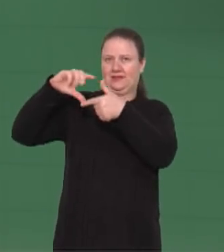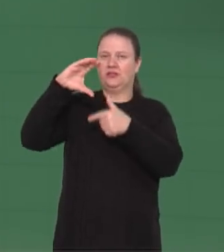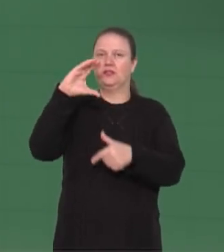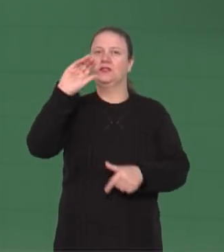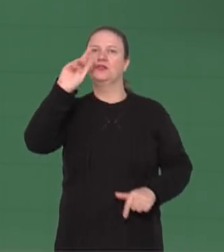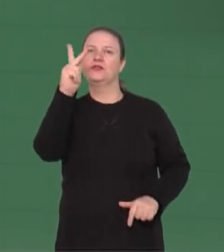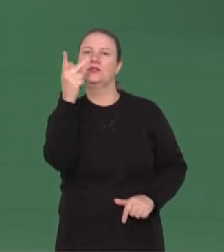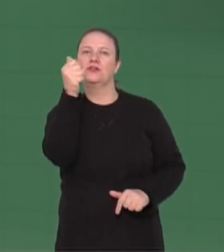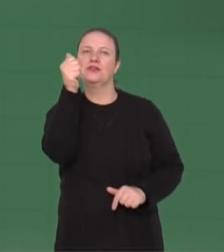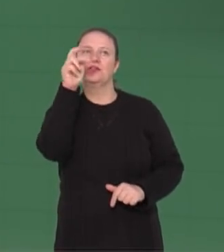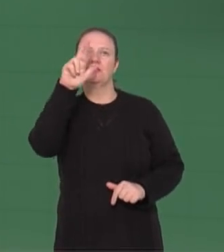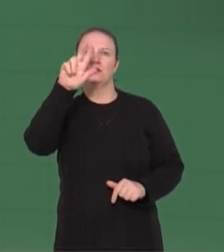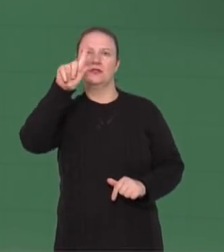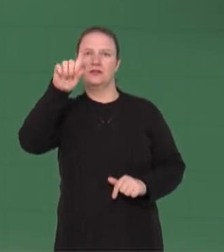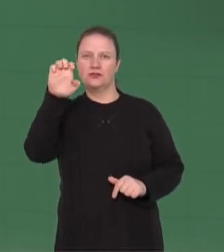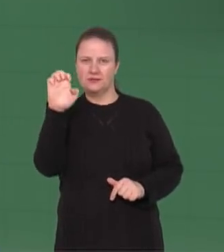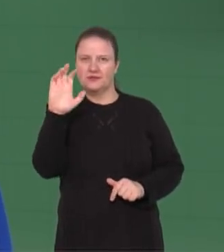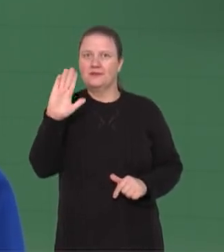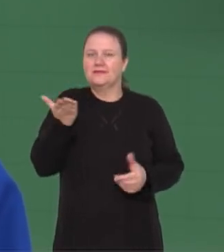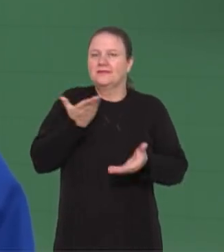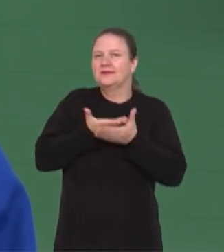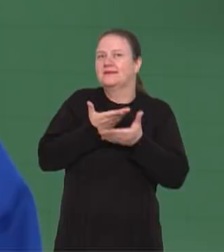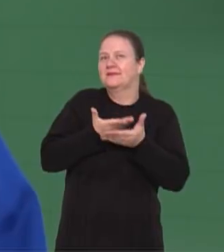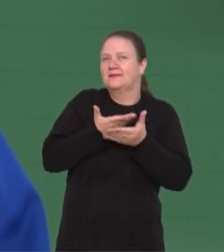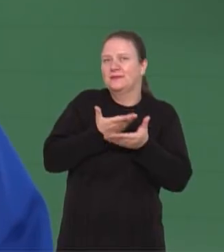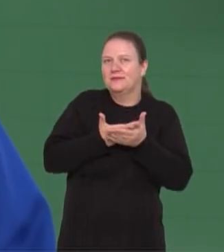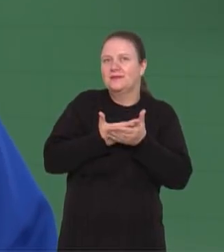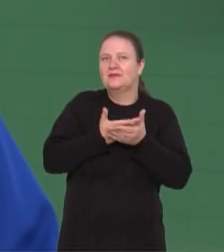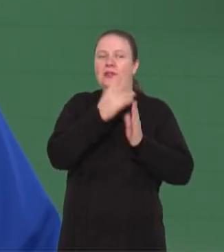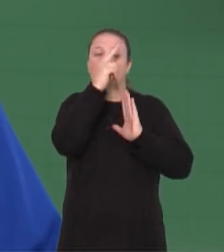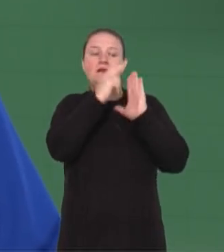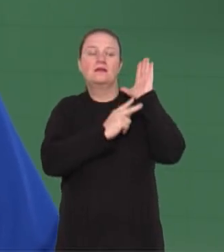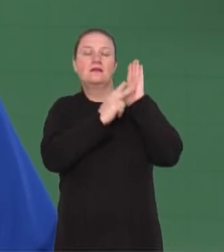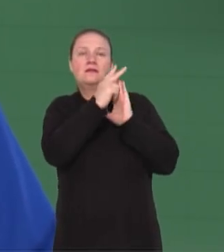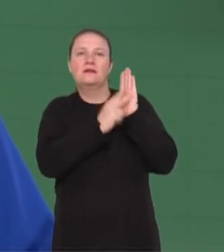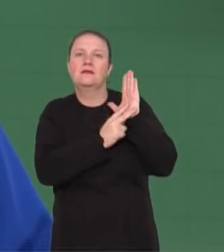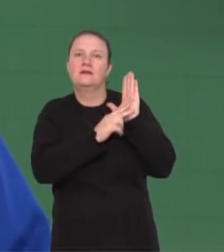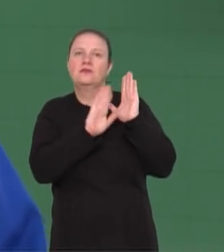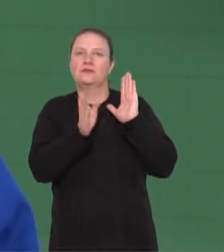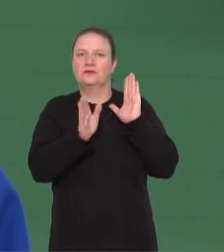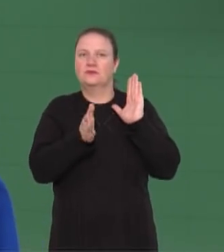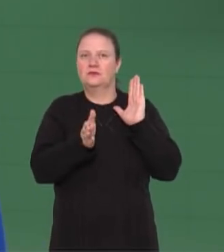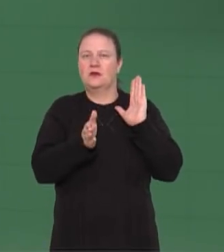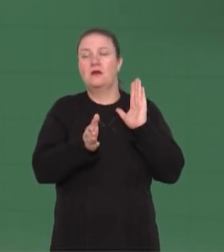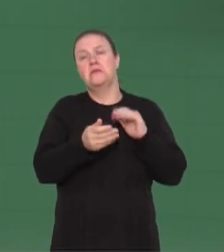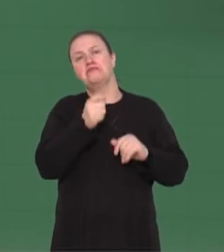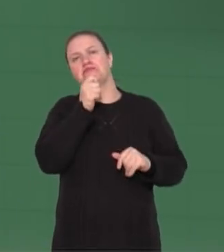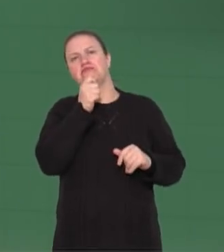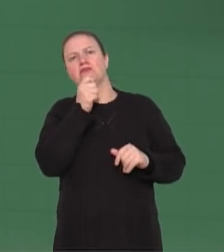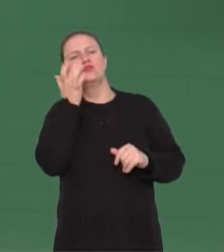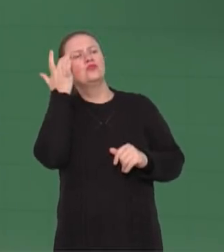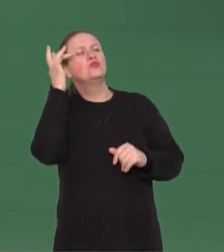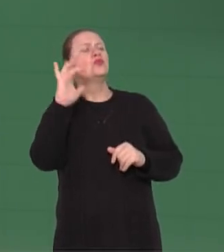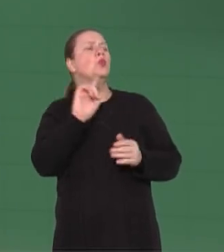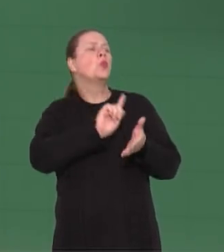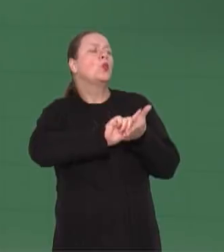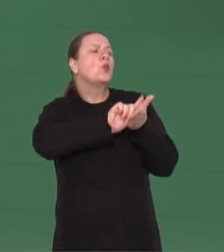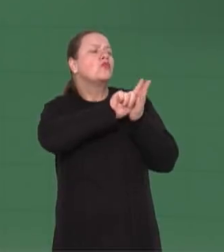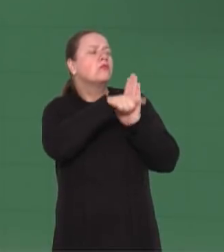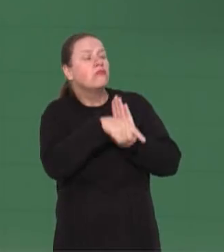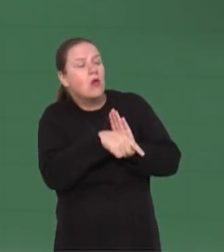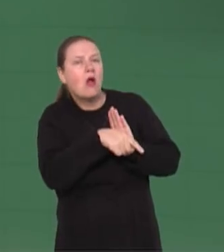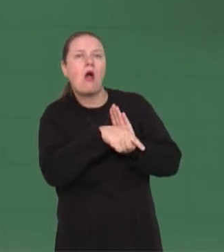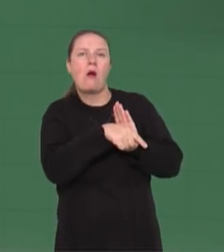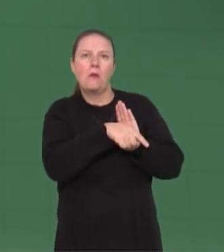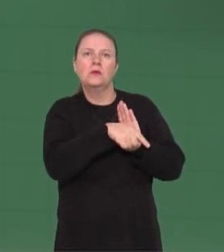de vocês já estudaram tirinhas, alguns já leram algumas charges, ainda que não soubessem que o gênero textual considerado para